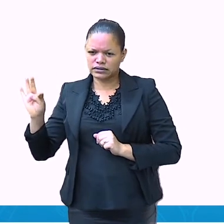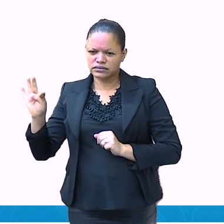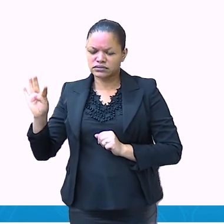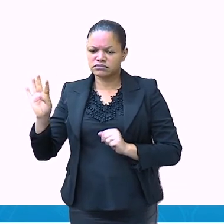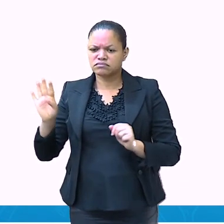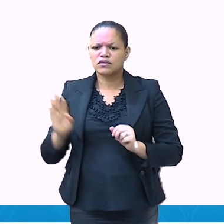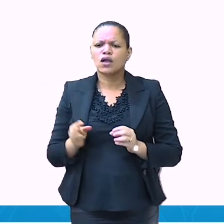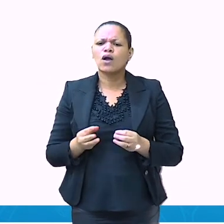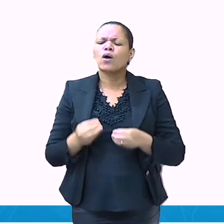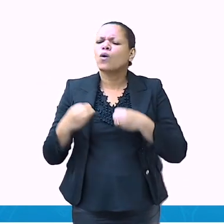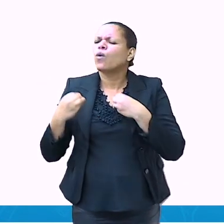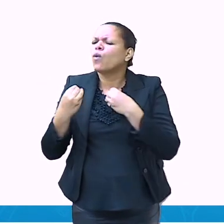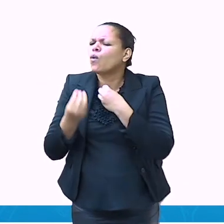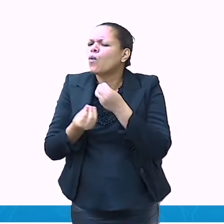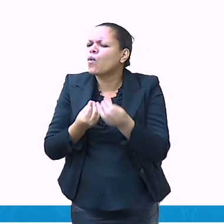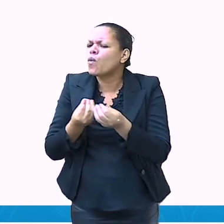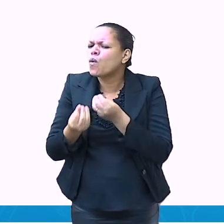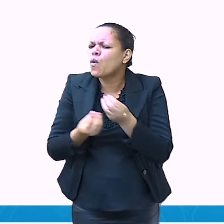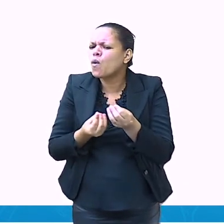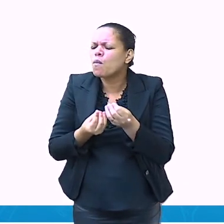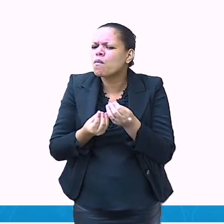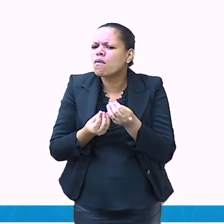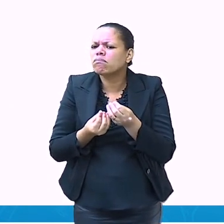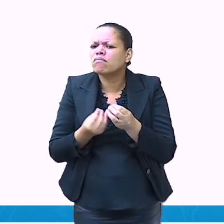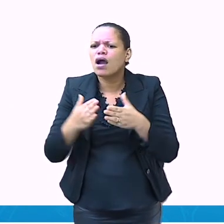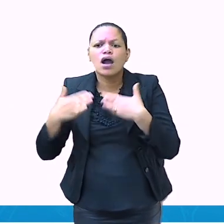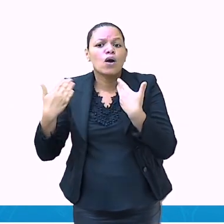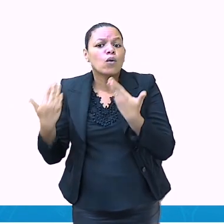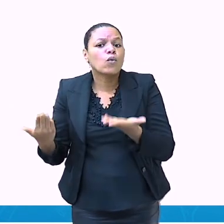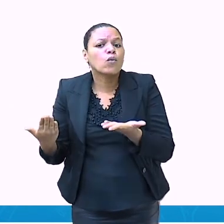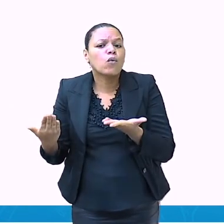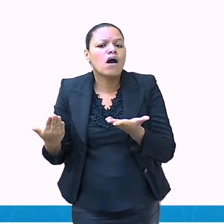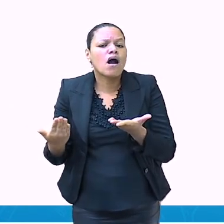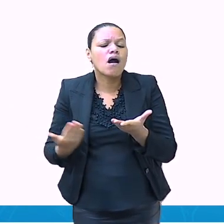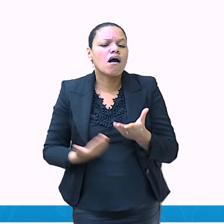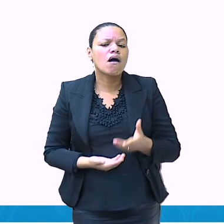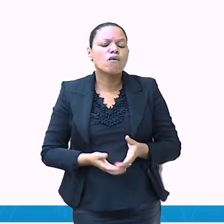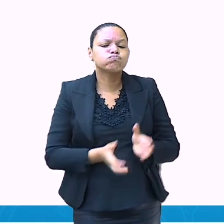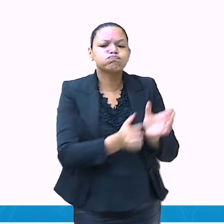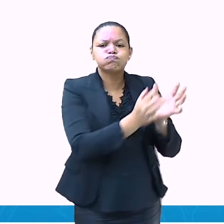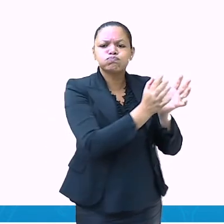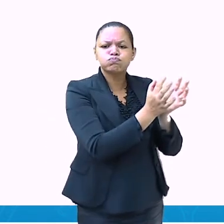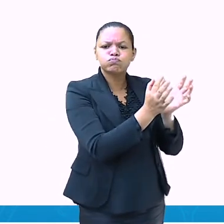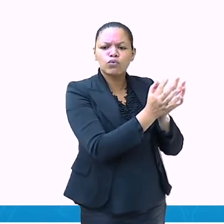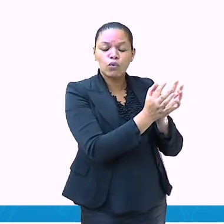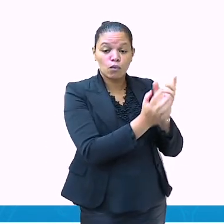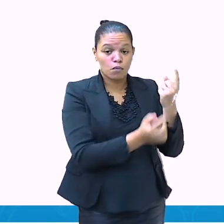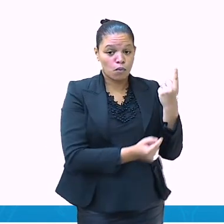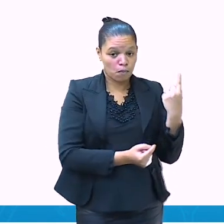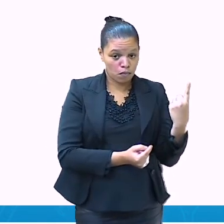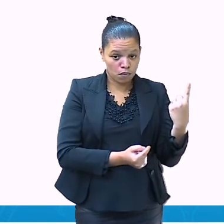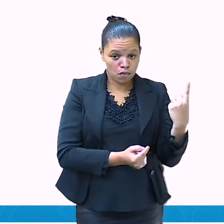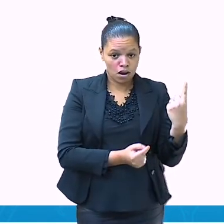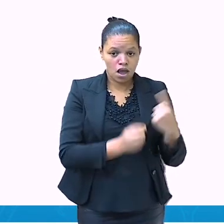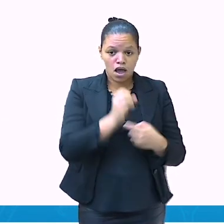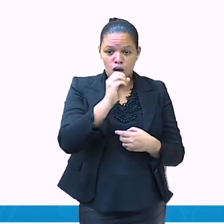usa were not, normalmente é para plural. Então, os pronomes pessoais